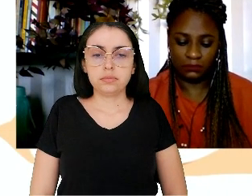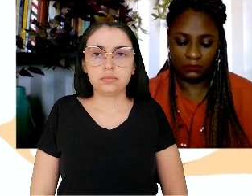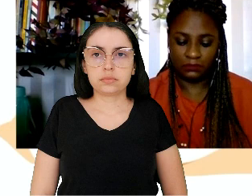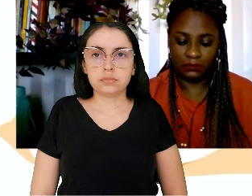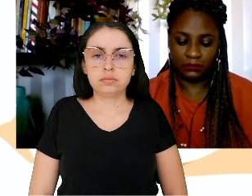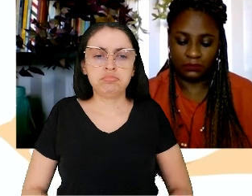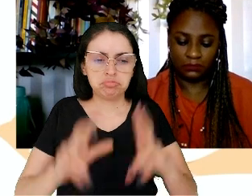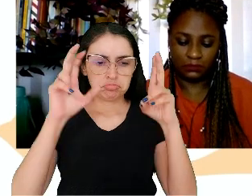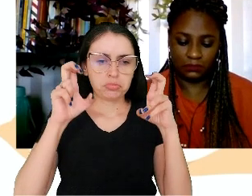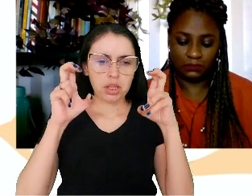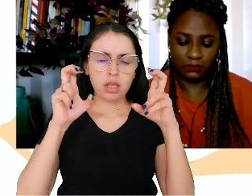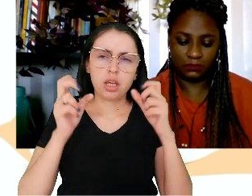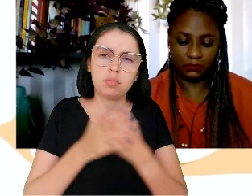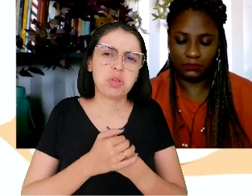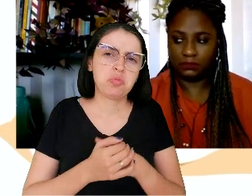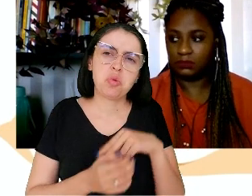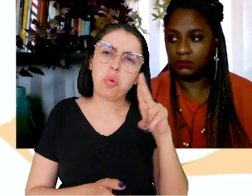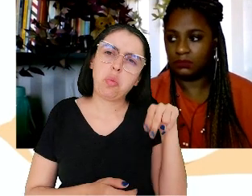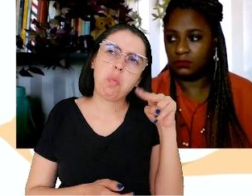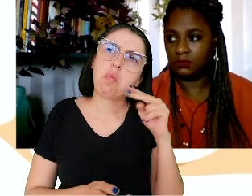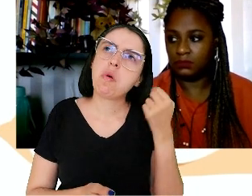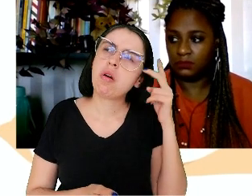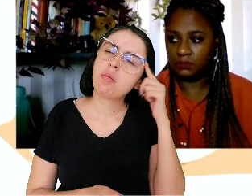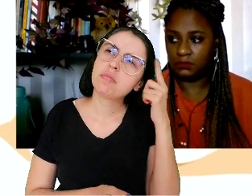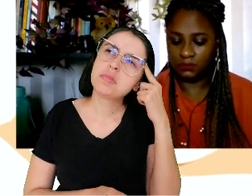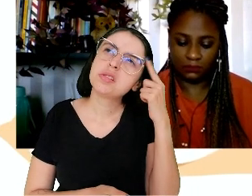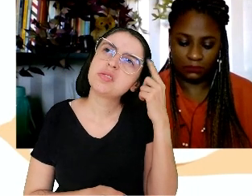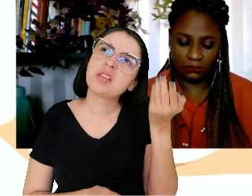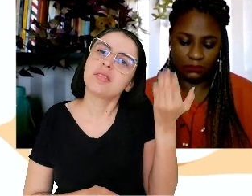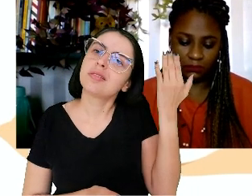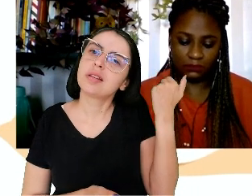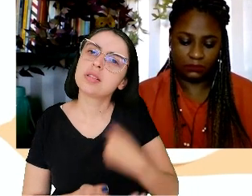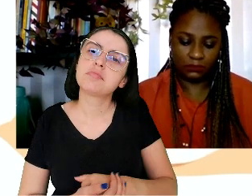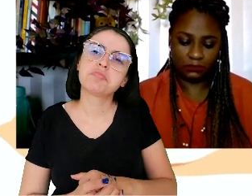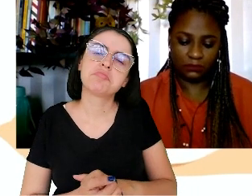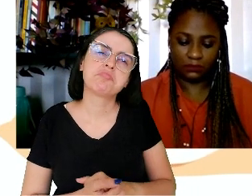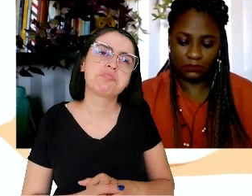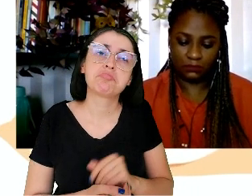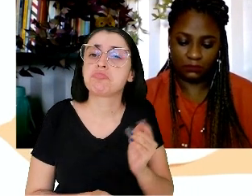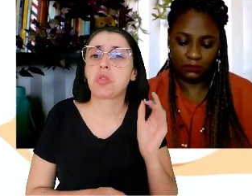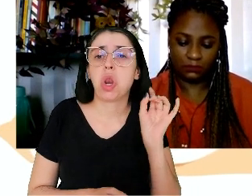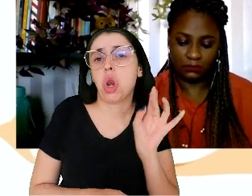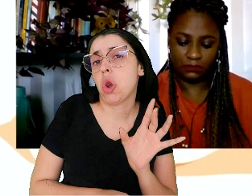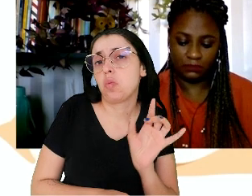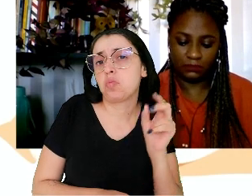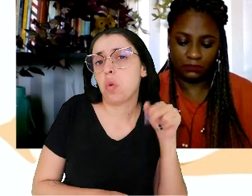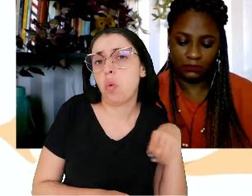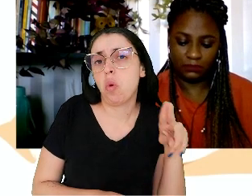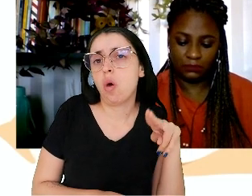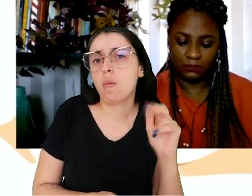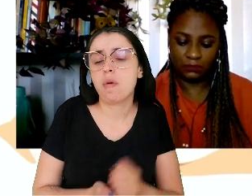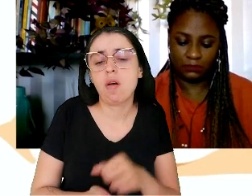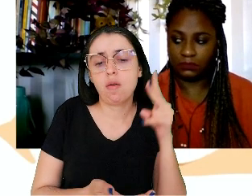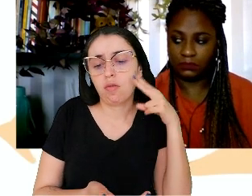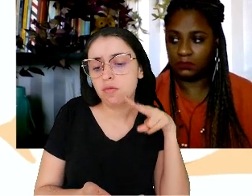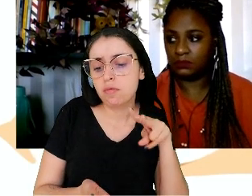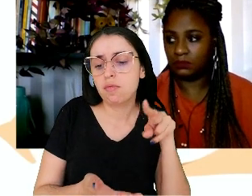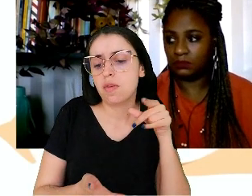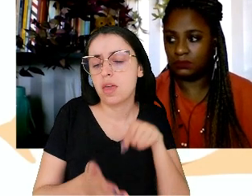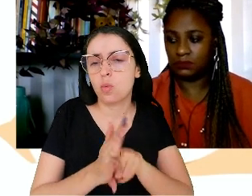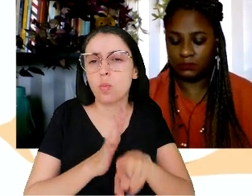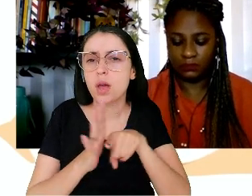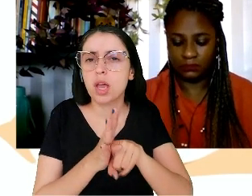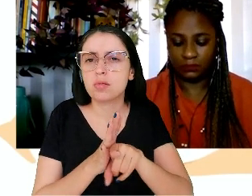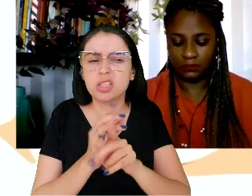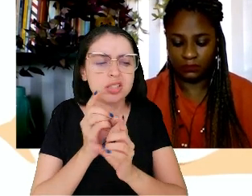Esses eram tópicos que eu nunca tinha parado para pensar. Eu estava sempre muito acostumada a olhar a pesquisa como